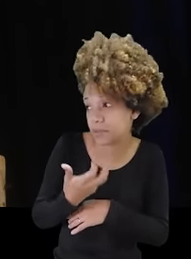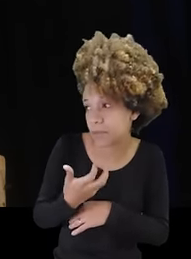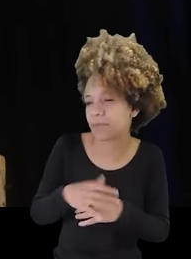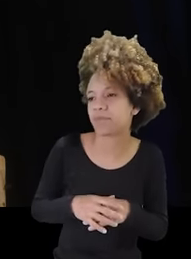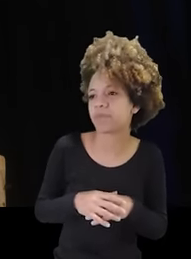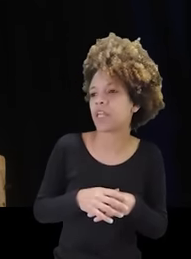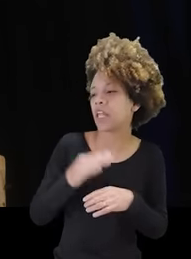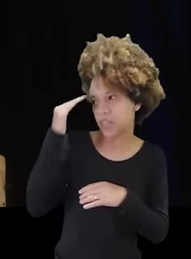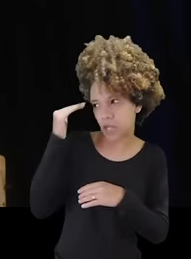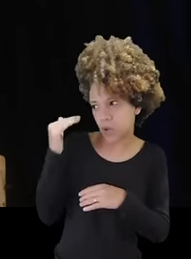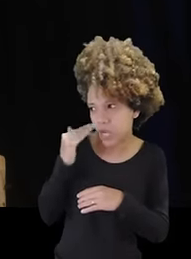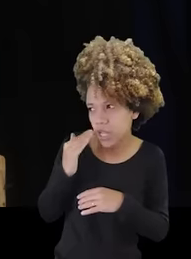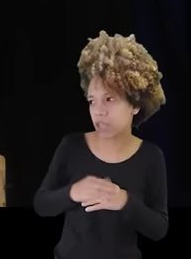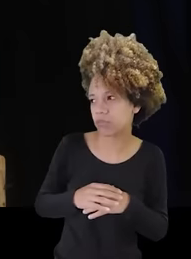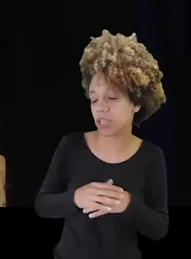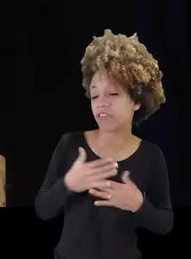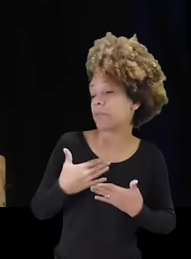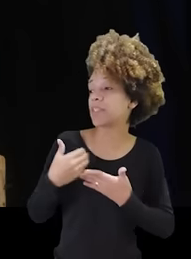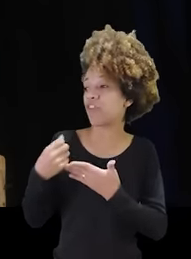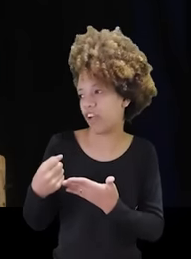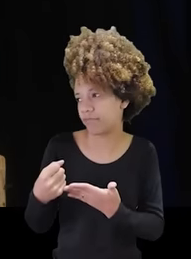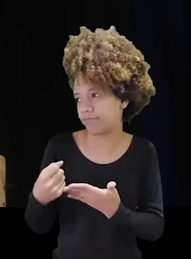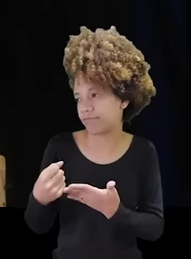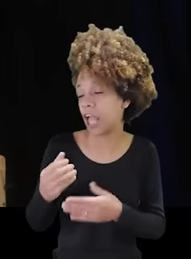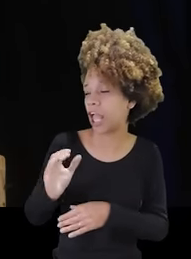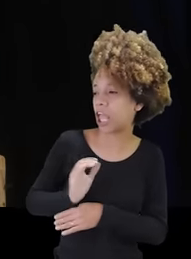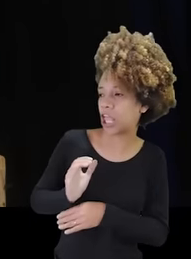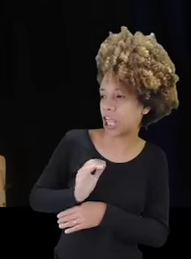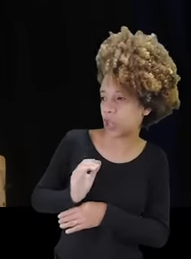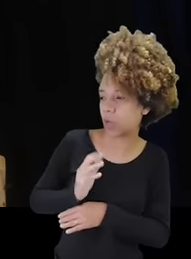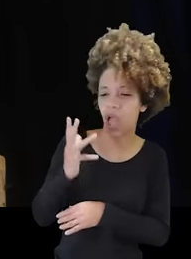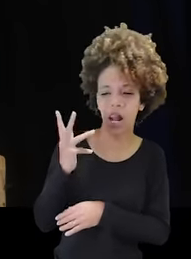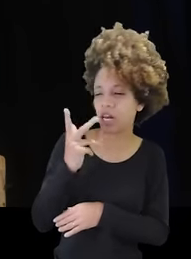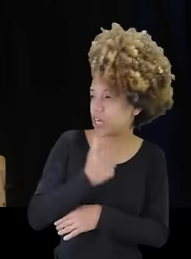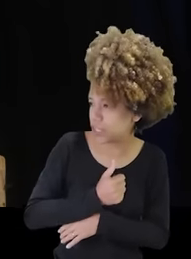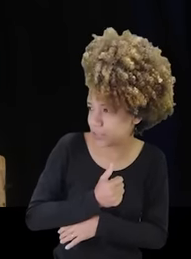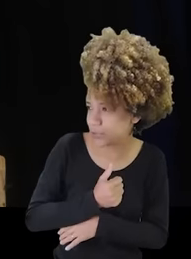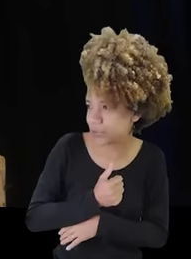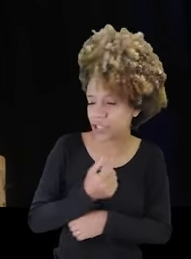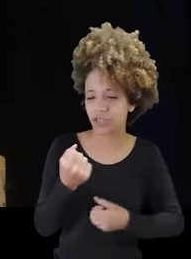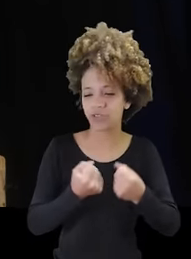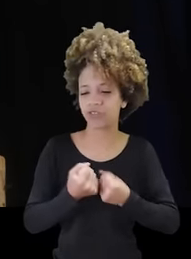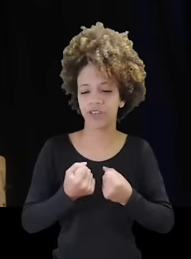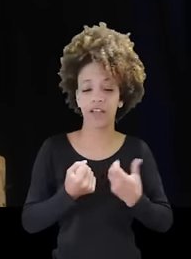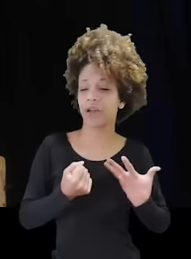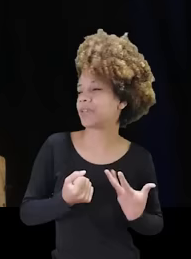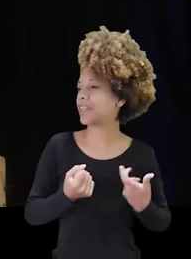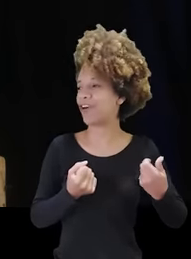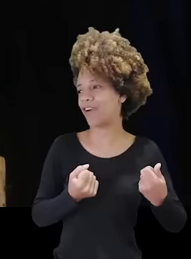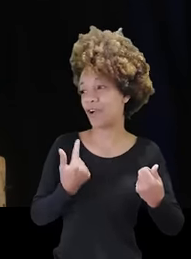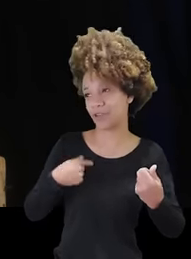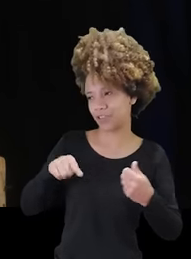da Coreia que um coreano vai me salvar um coreano rico lindo vai sair de uma Mercedes e vai me salvar